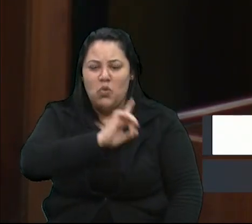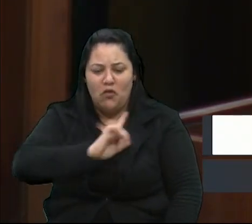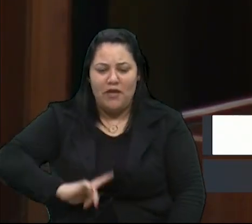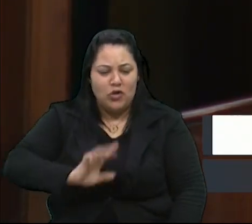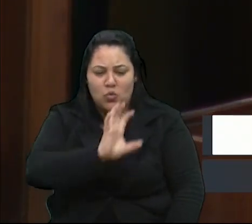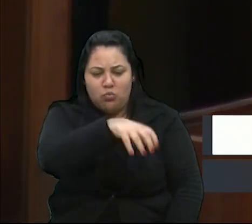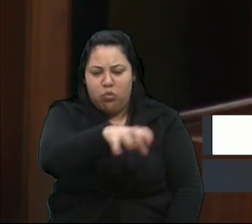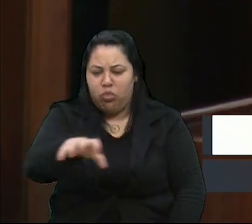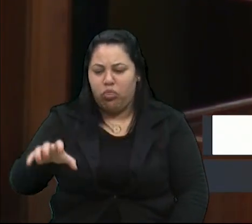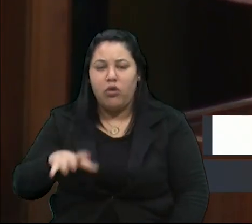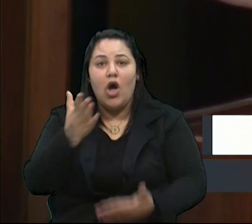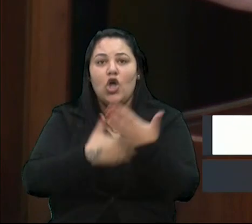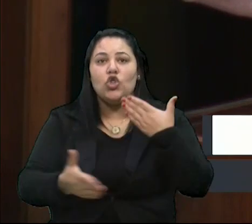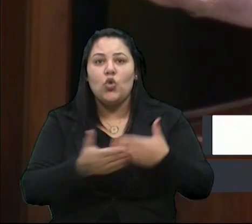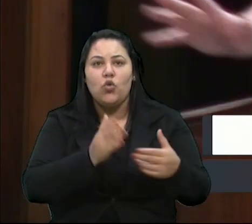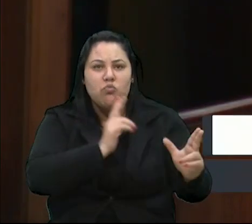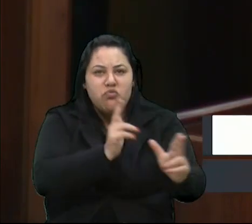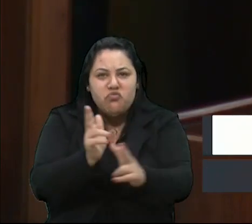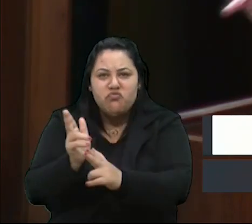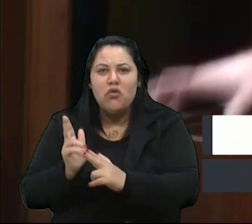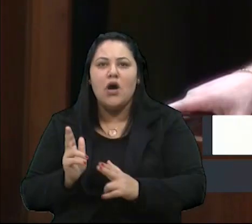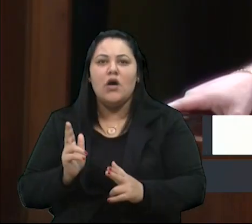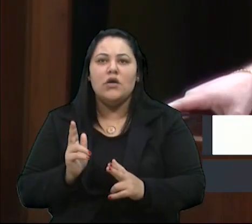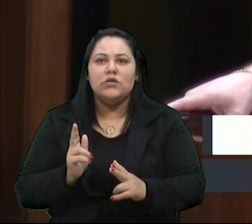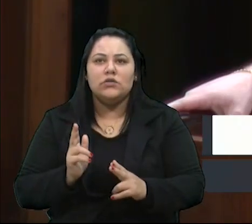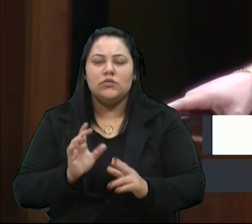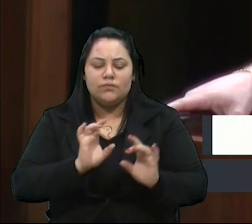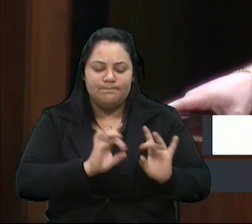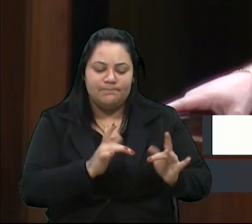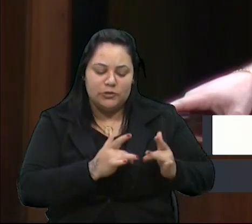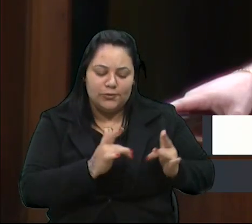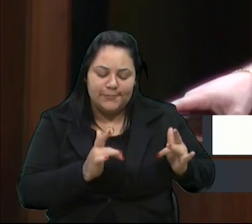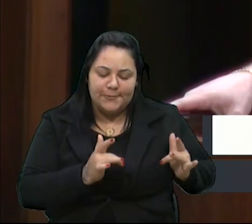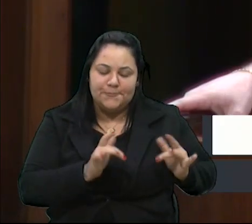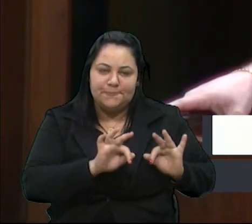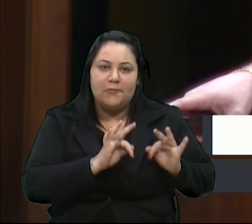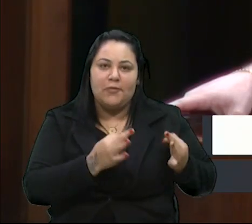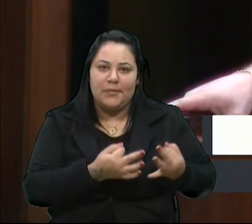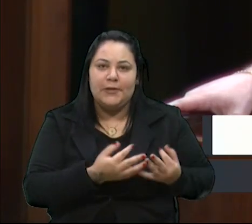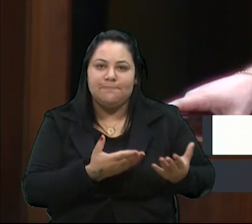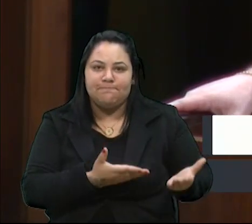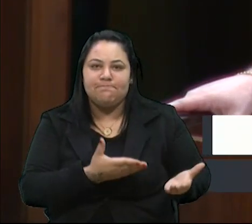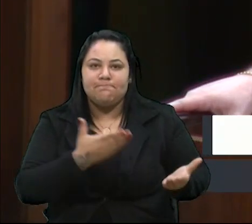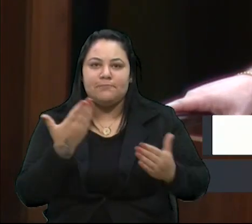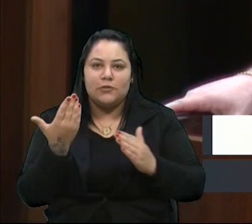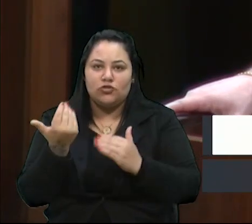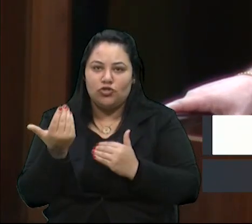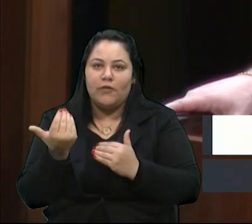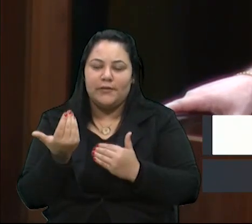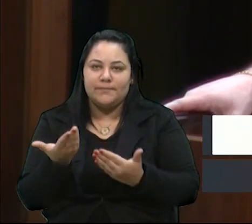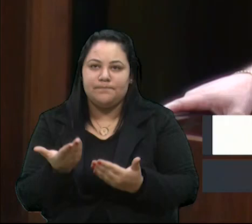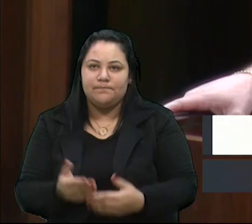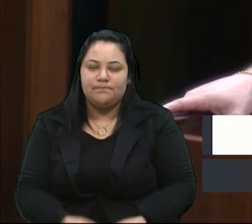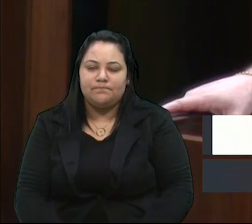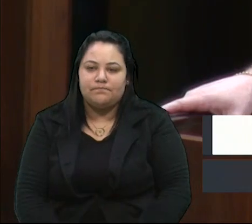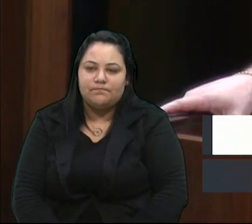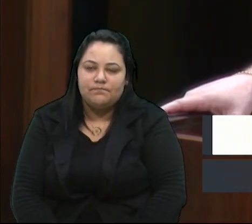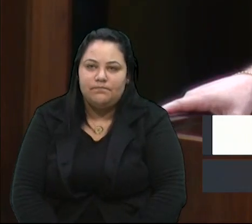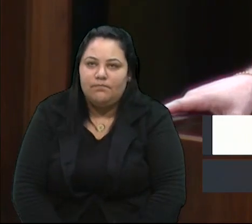tudo que foi invadido. Então aqui fica a minha solidariedade à família desse jovem